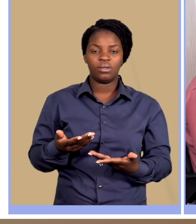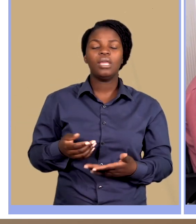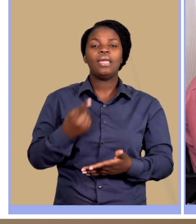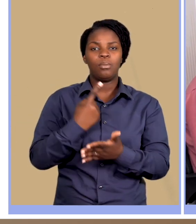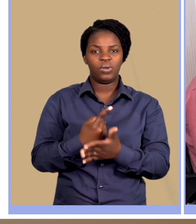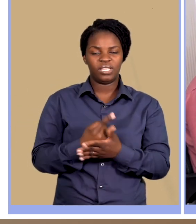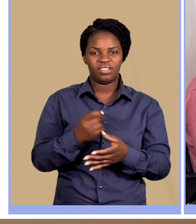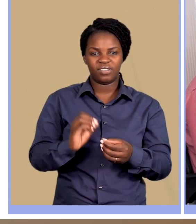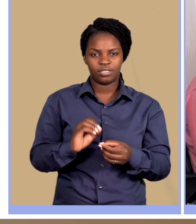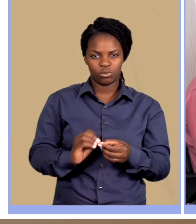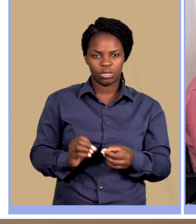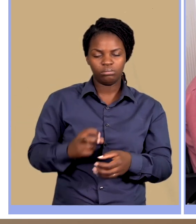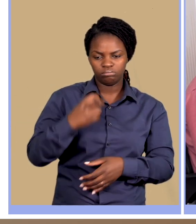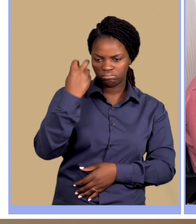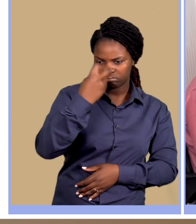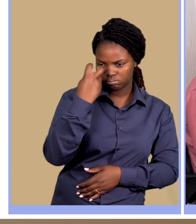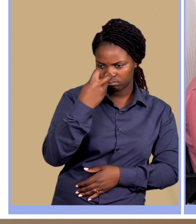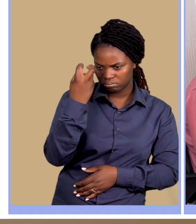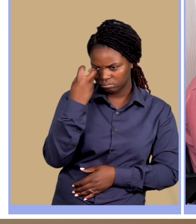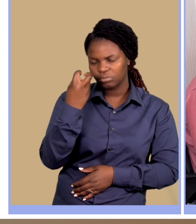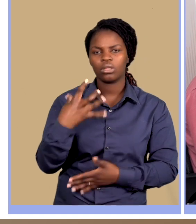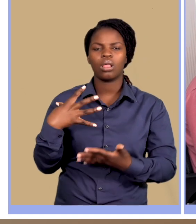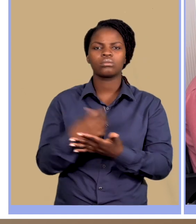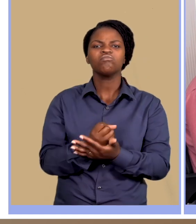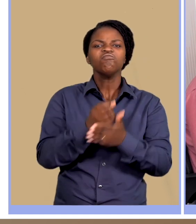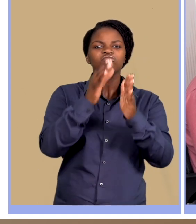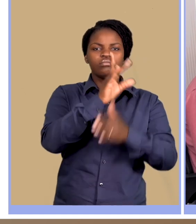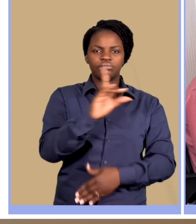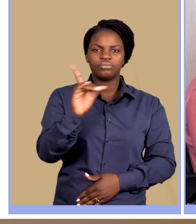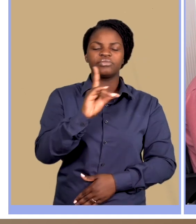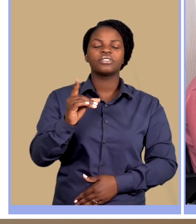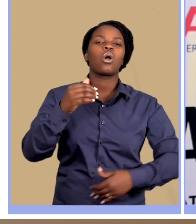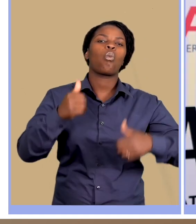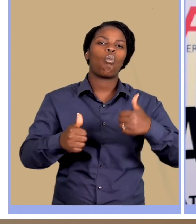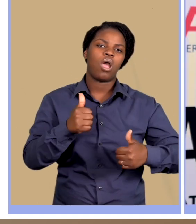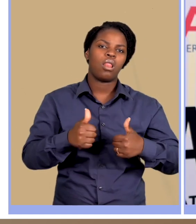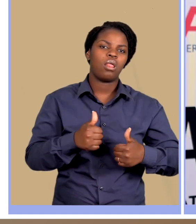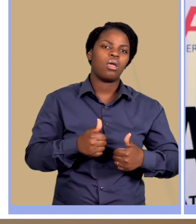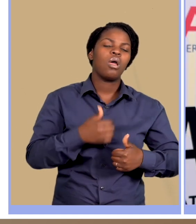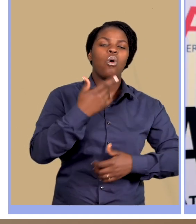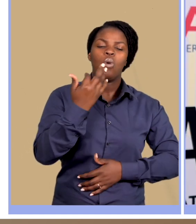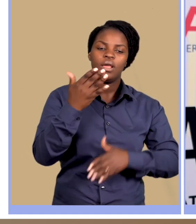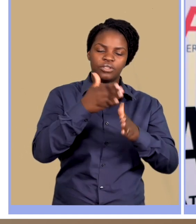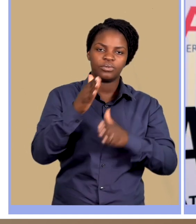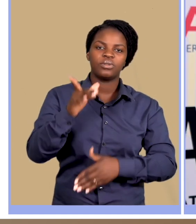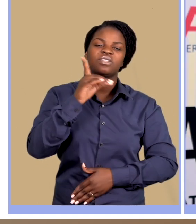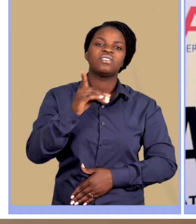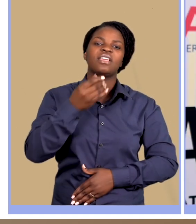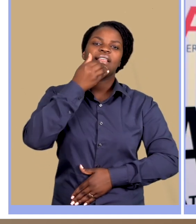clarificação dessas deficiências. Quem são as pessoas com deficiência nesses 1.000 que eu me referi? Então vais fazer uma